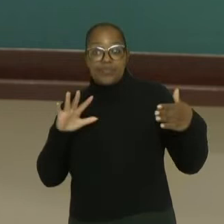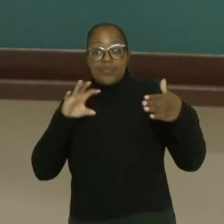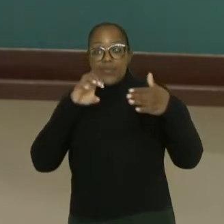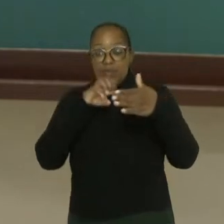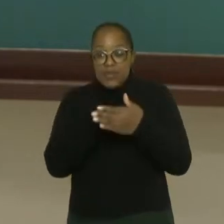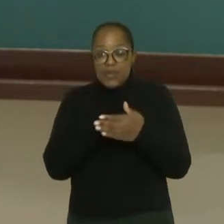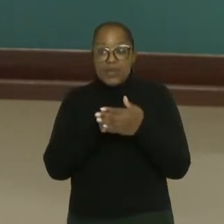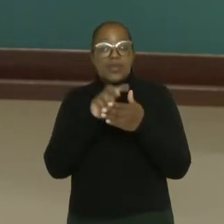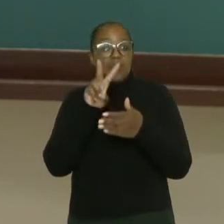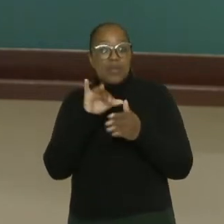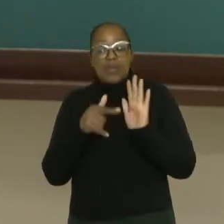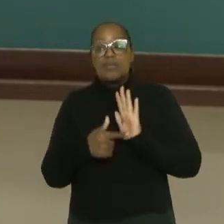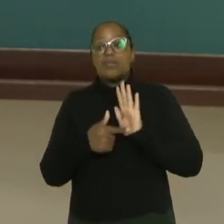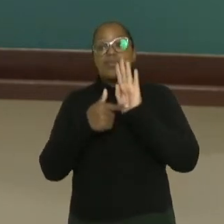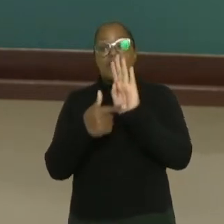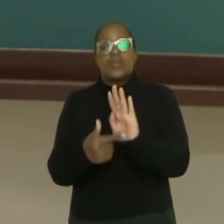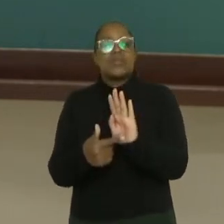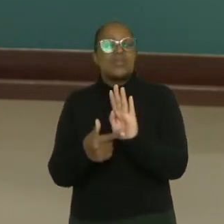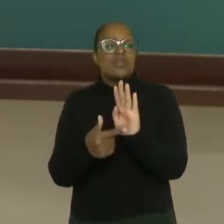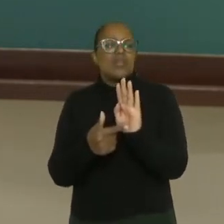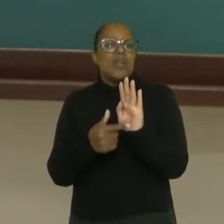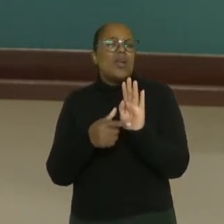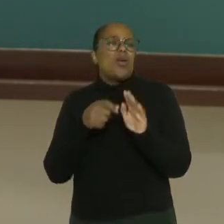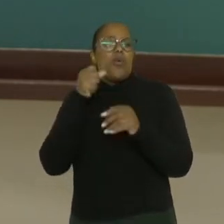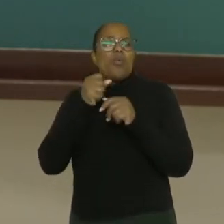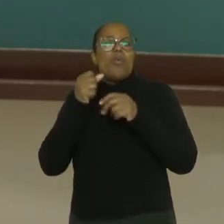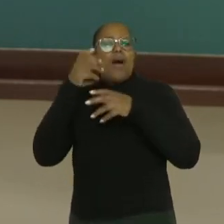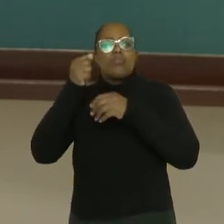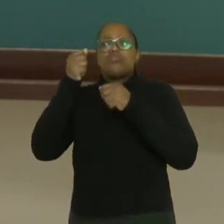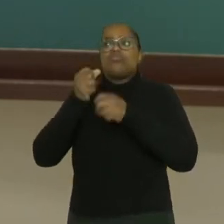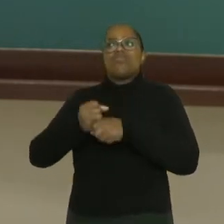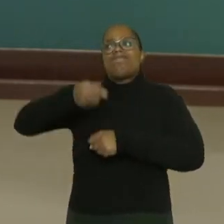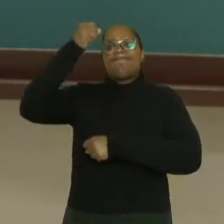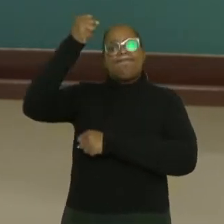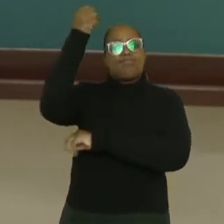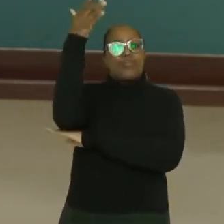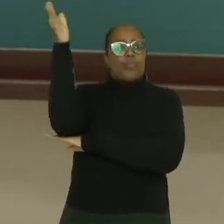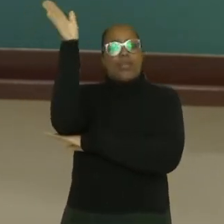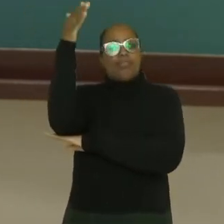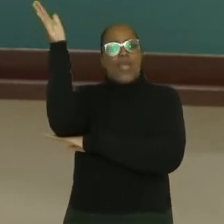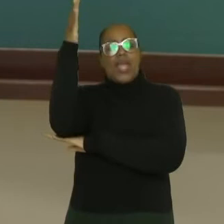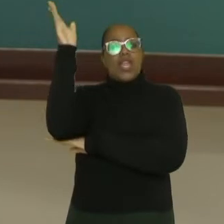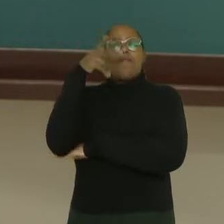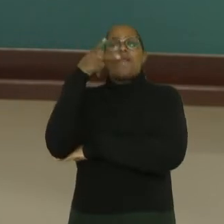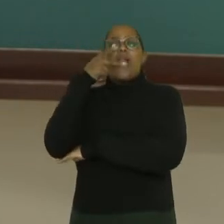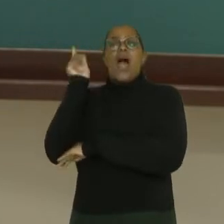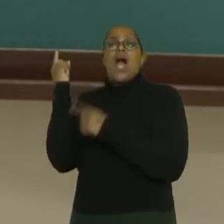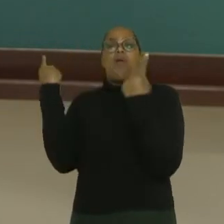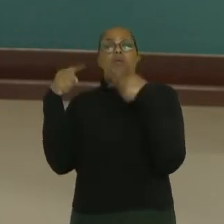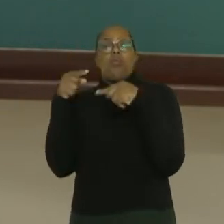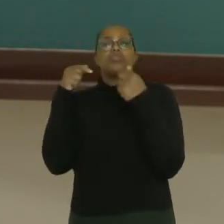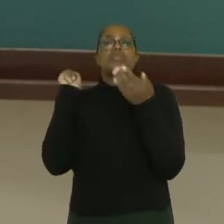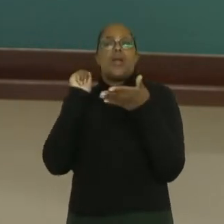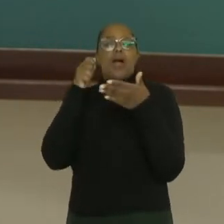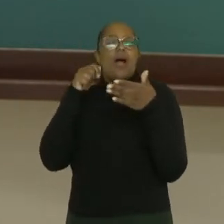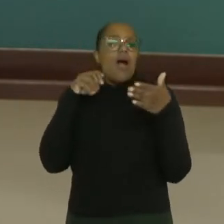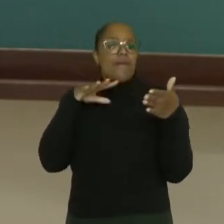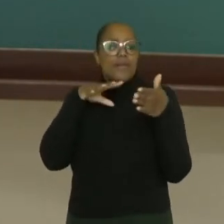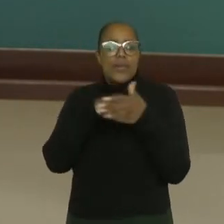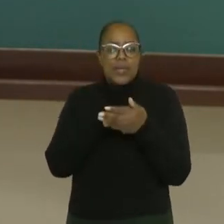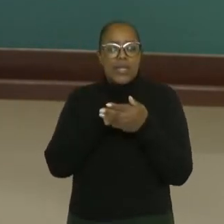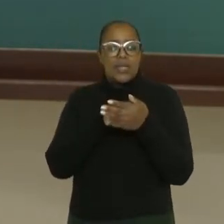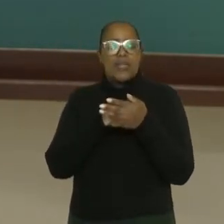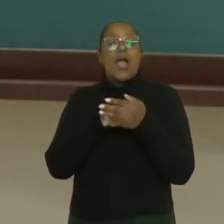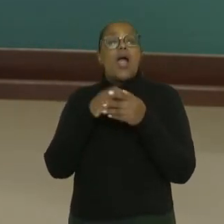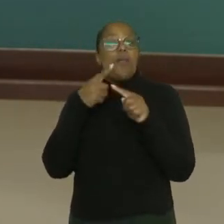vai aparecer mais ou menos como uma ideologia, uma coisa que está afetando, está machucando, mas não é tão visível